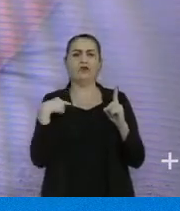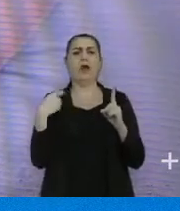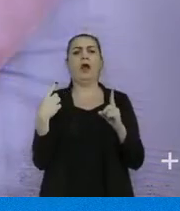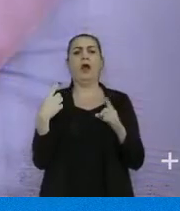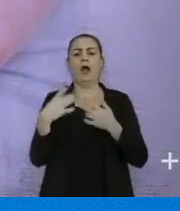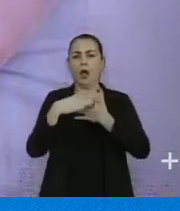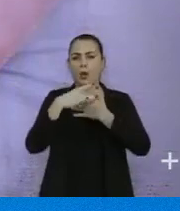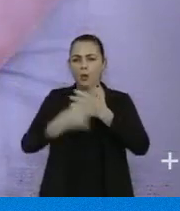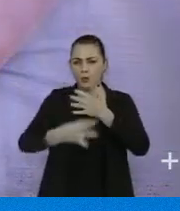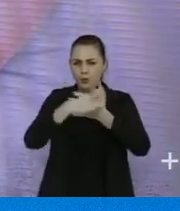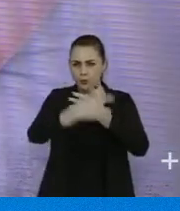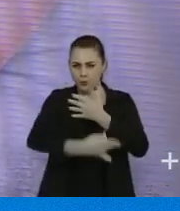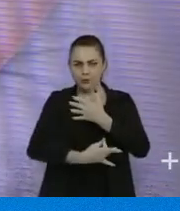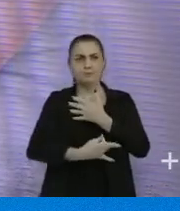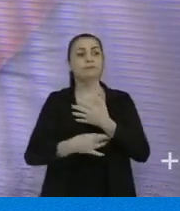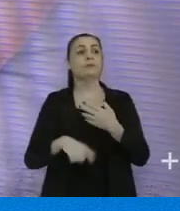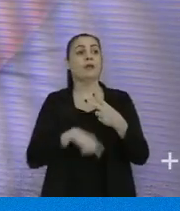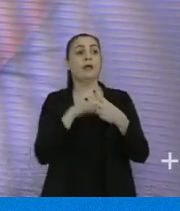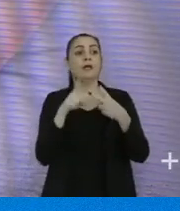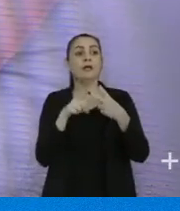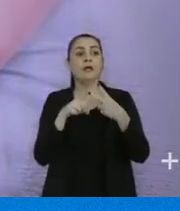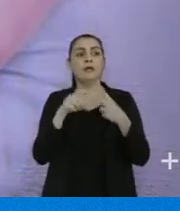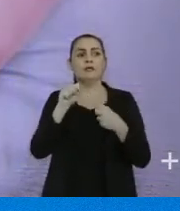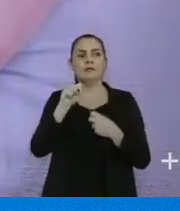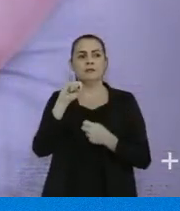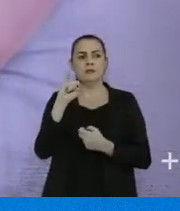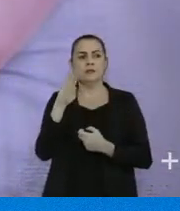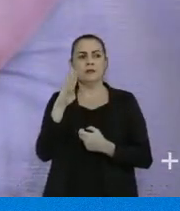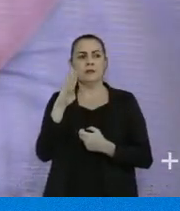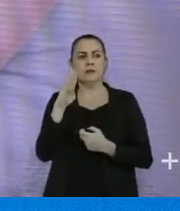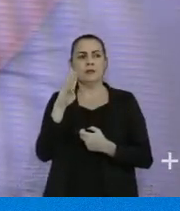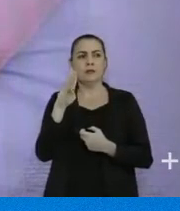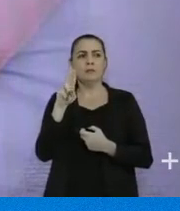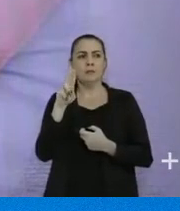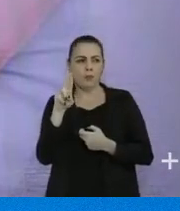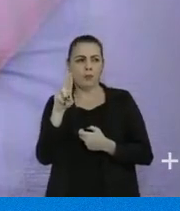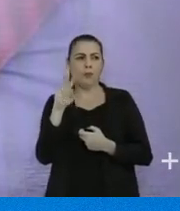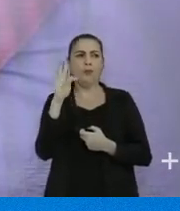uma medicação que age a nível metabólico e age a nível